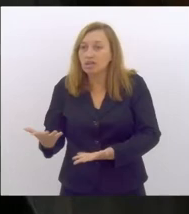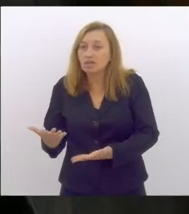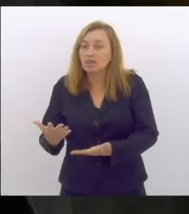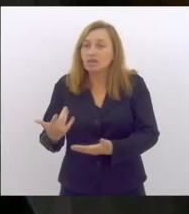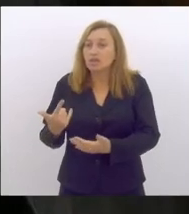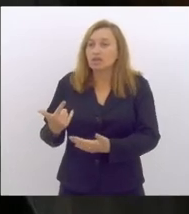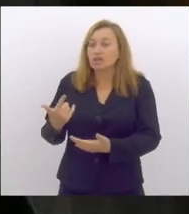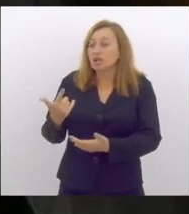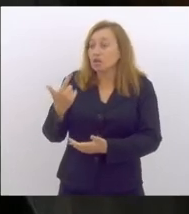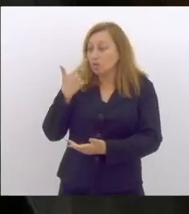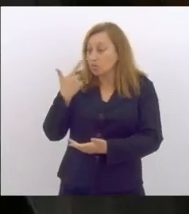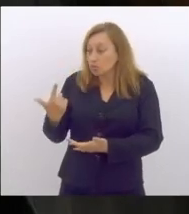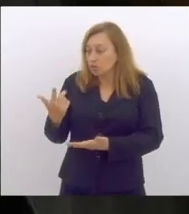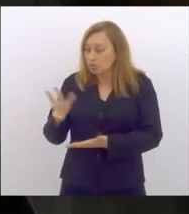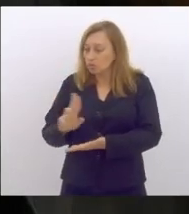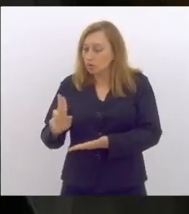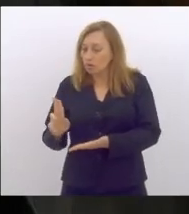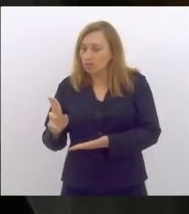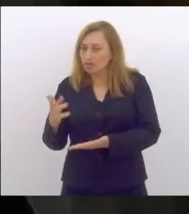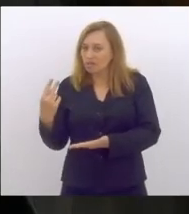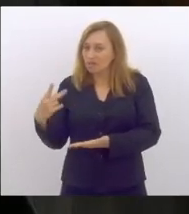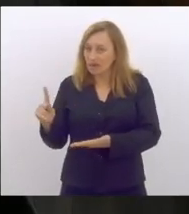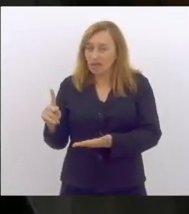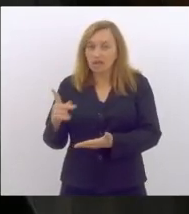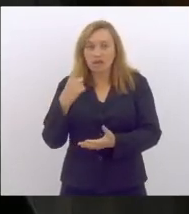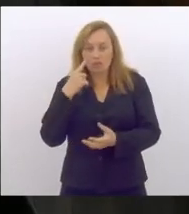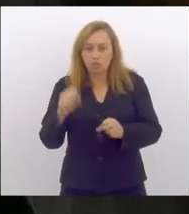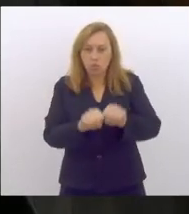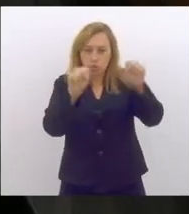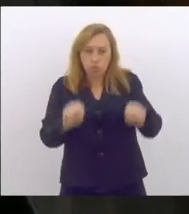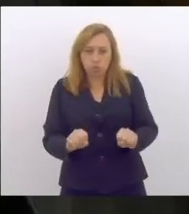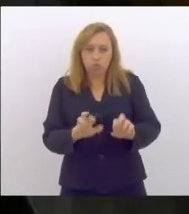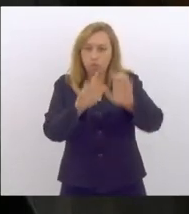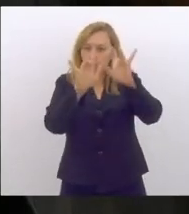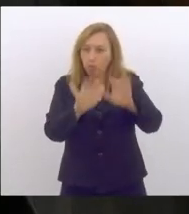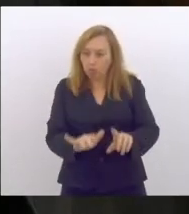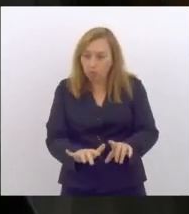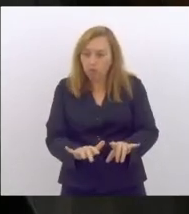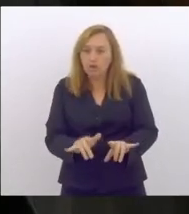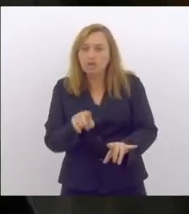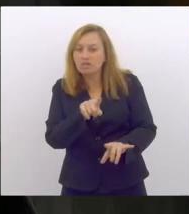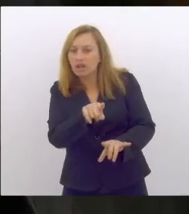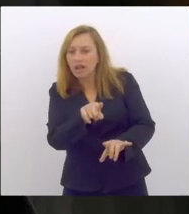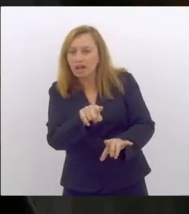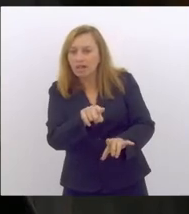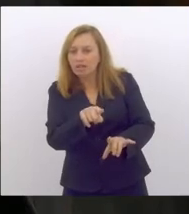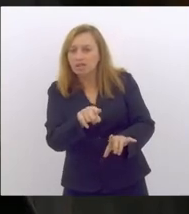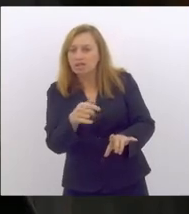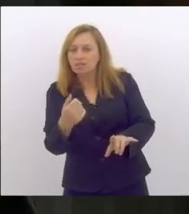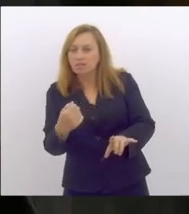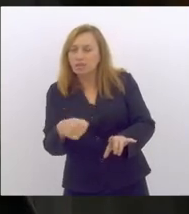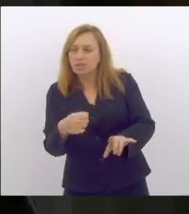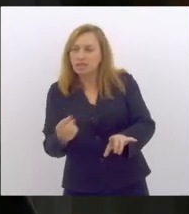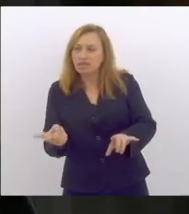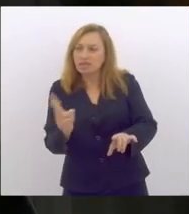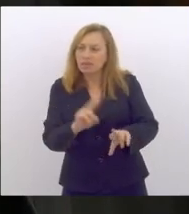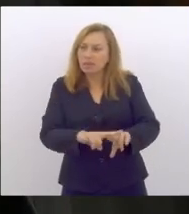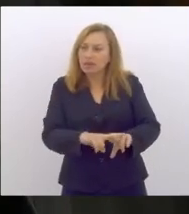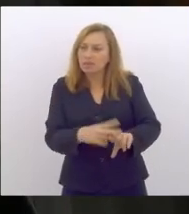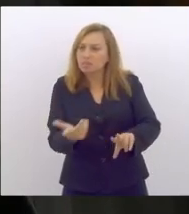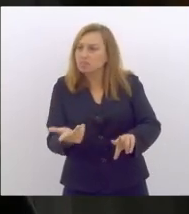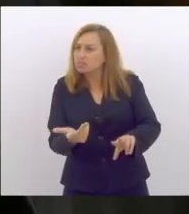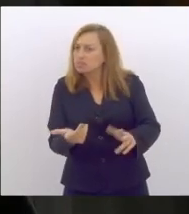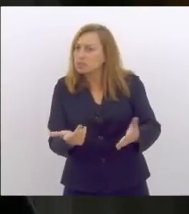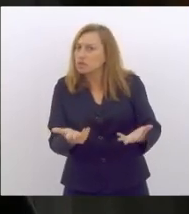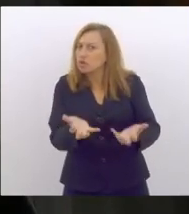quando está tendo o nome dele constatou também que esse mandado de prisão estava expedido vigente e o prendeu eu quero